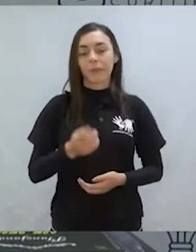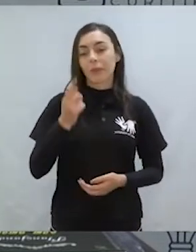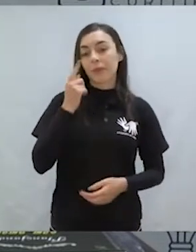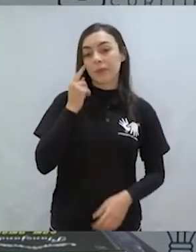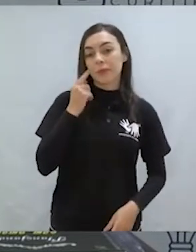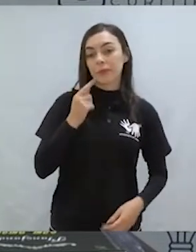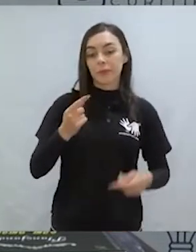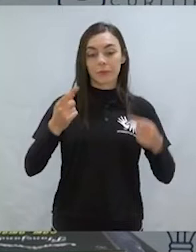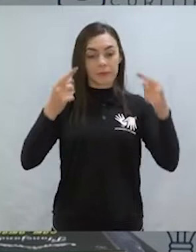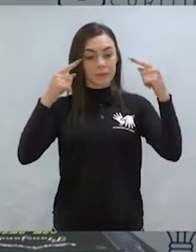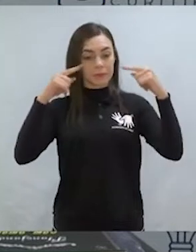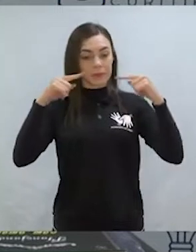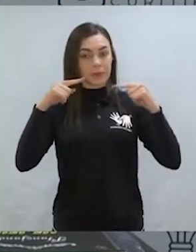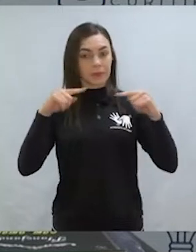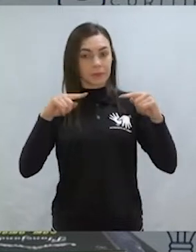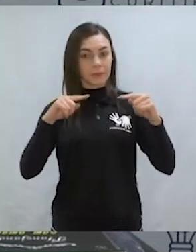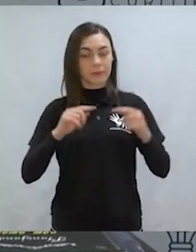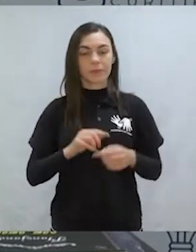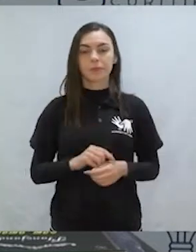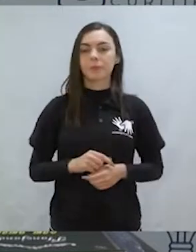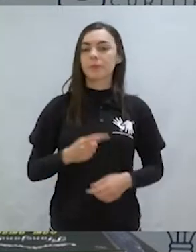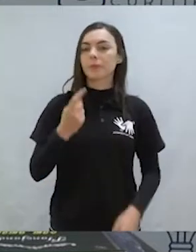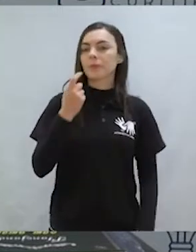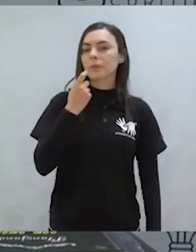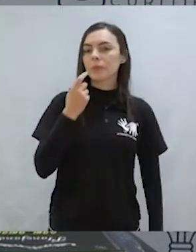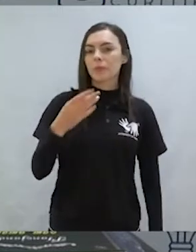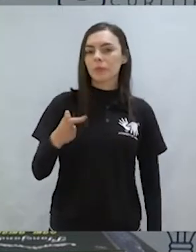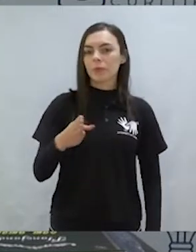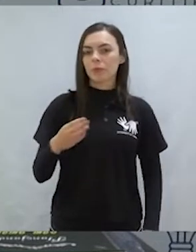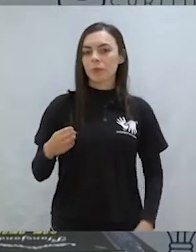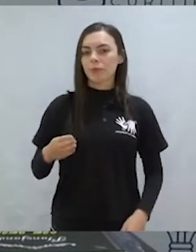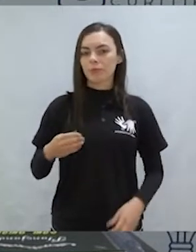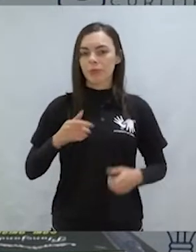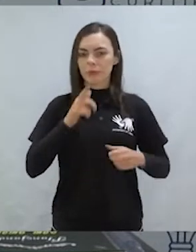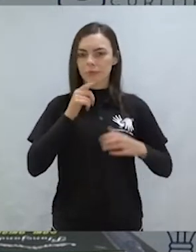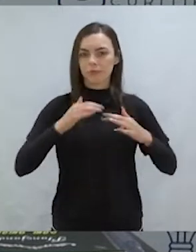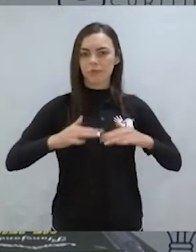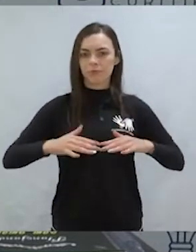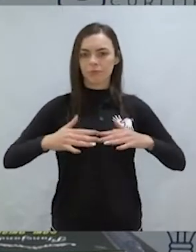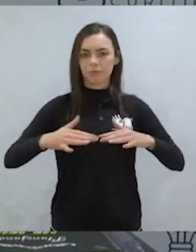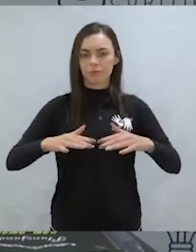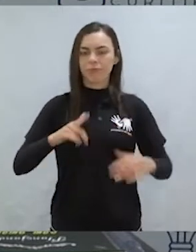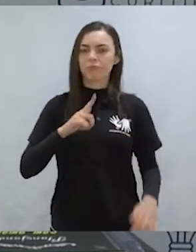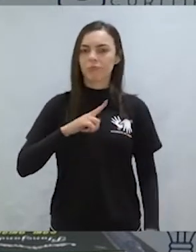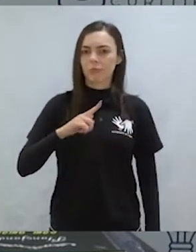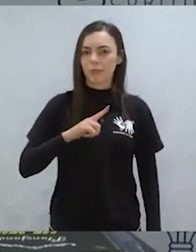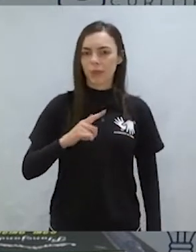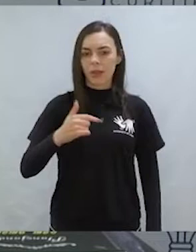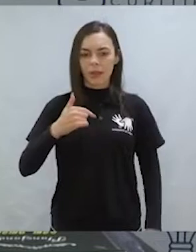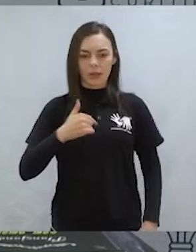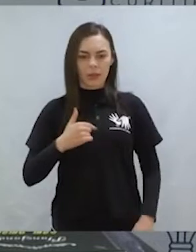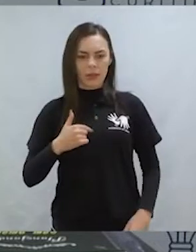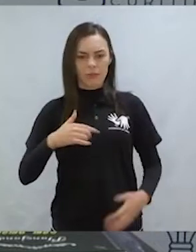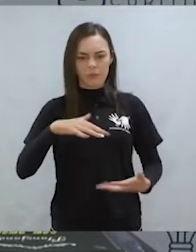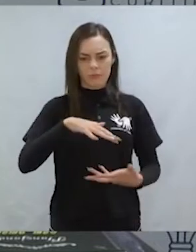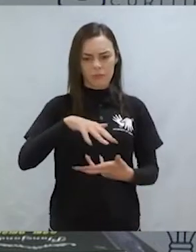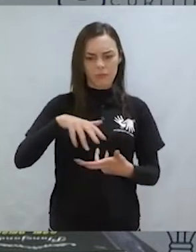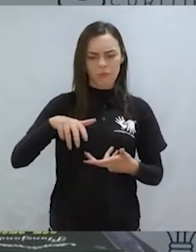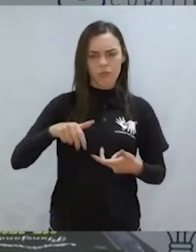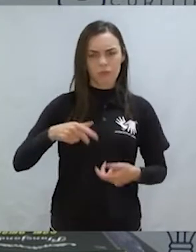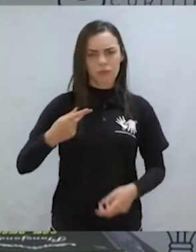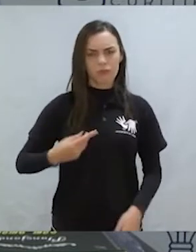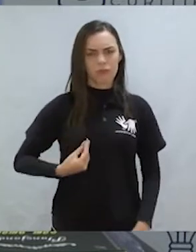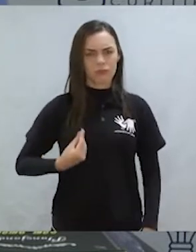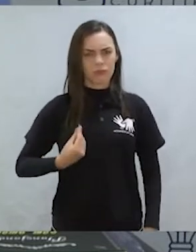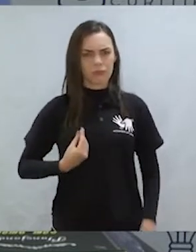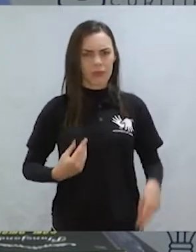Vamos ver mais duas palavras. Mar, os peixes nascem no mar. Eu nasci neste mundo.